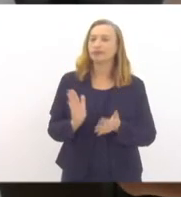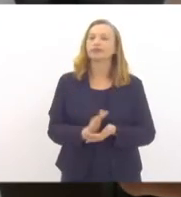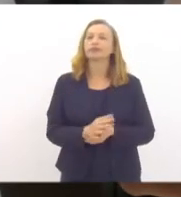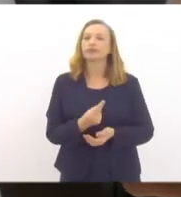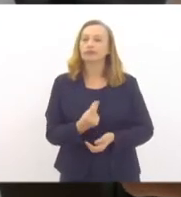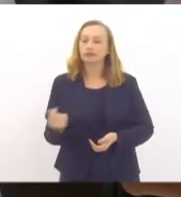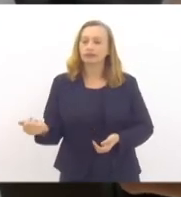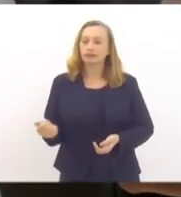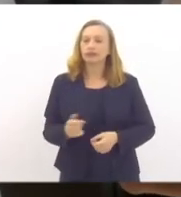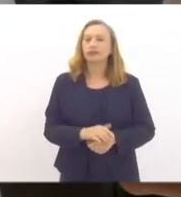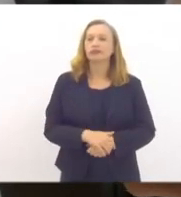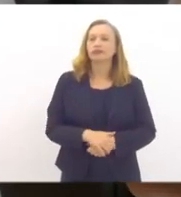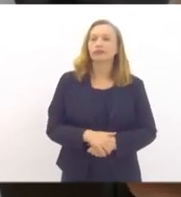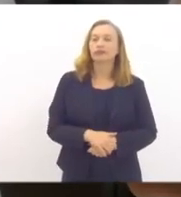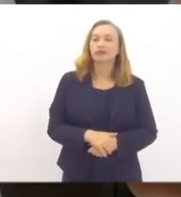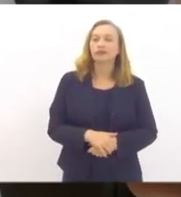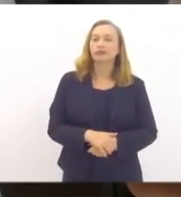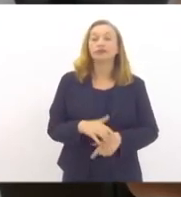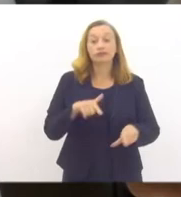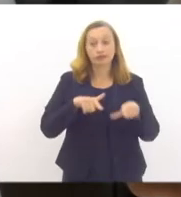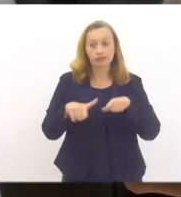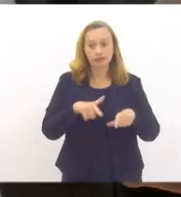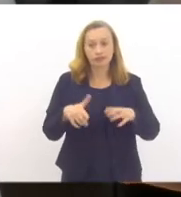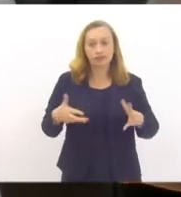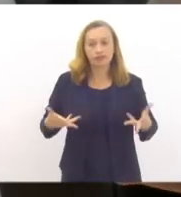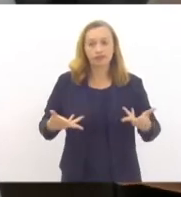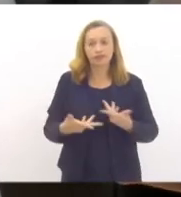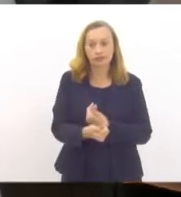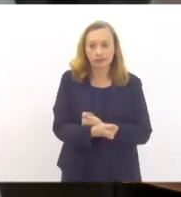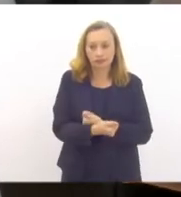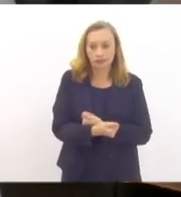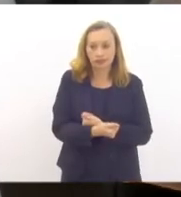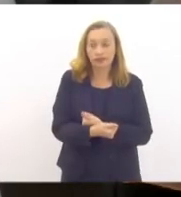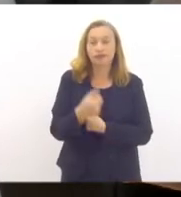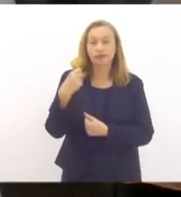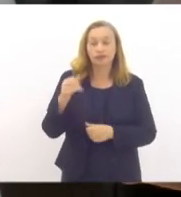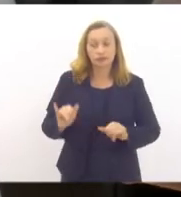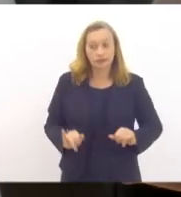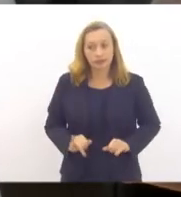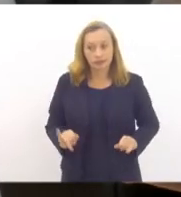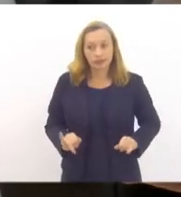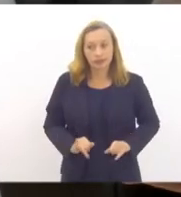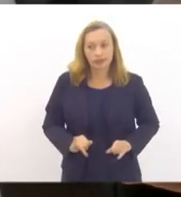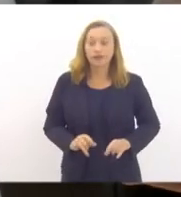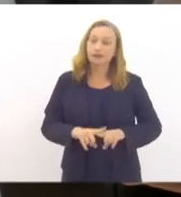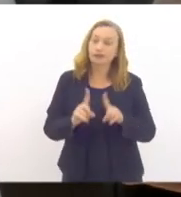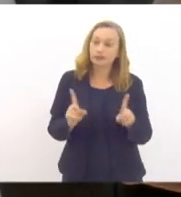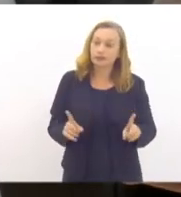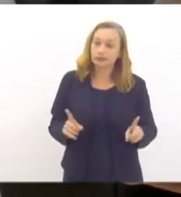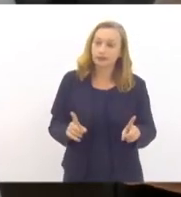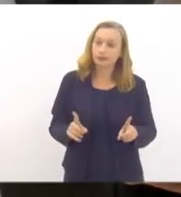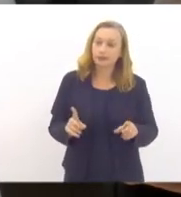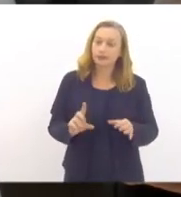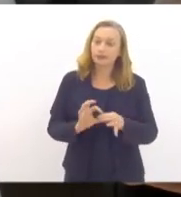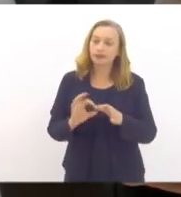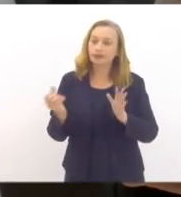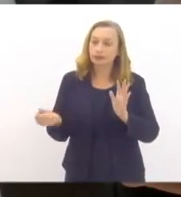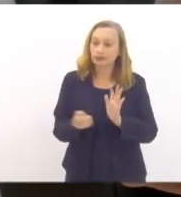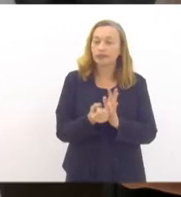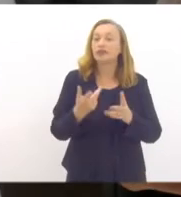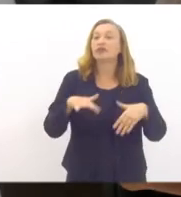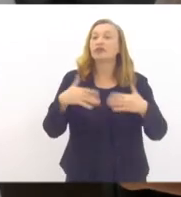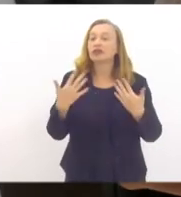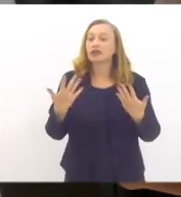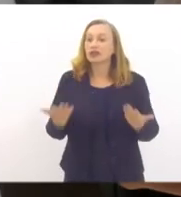mecanismo, né? É um trabalho brilhante, é árduo, né, mas que deixaram sua marca, né? Então, acho